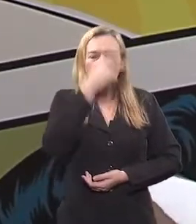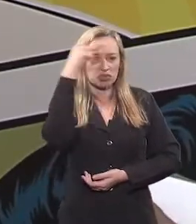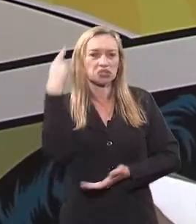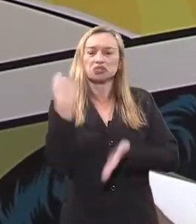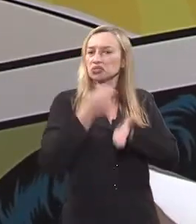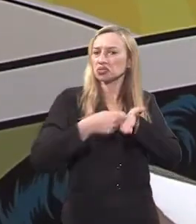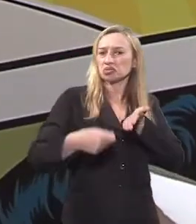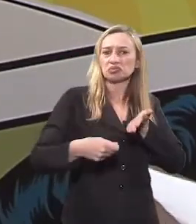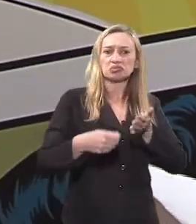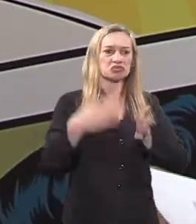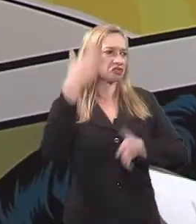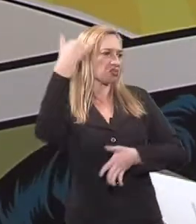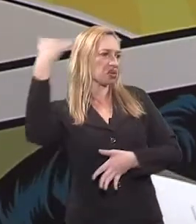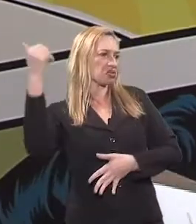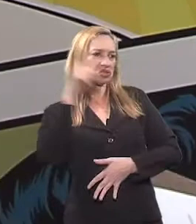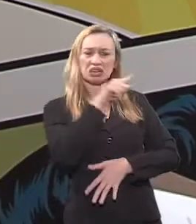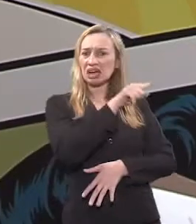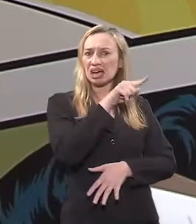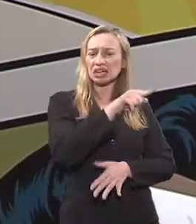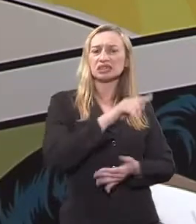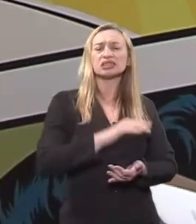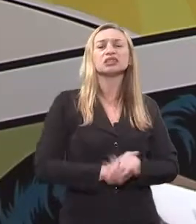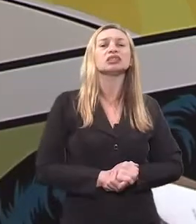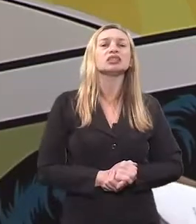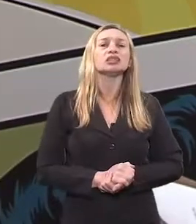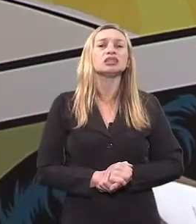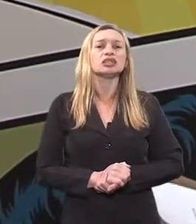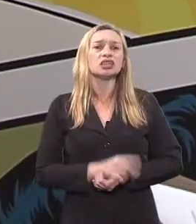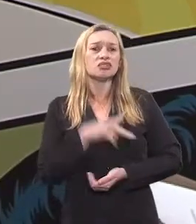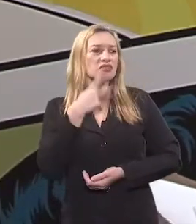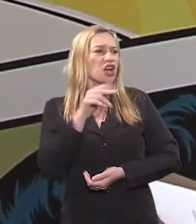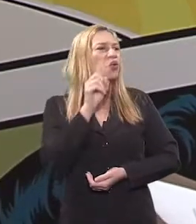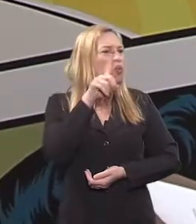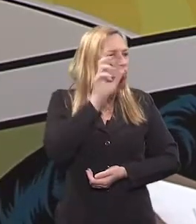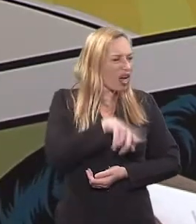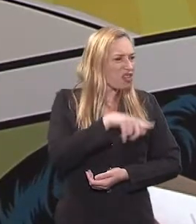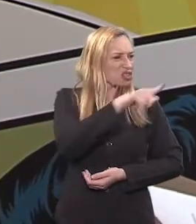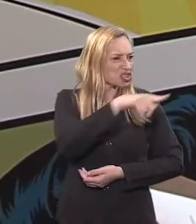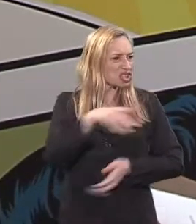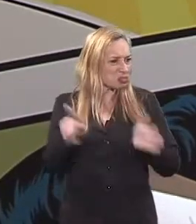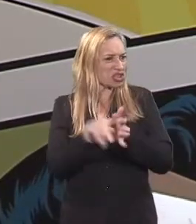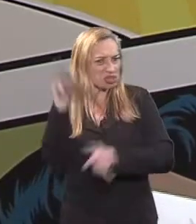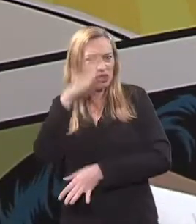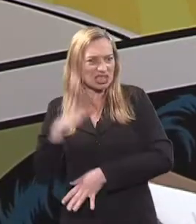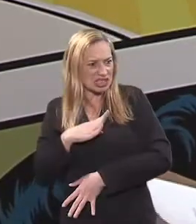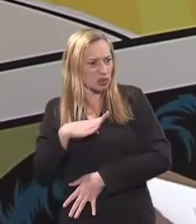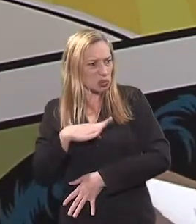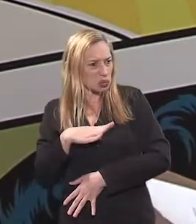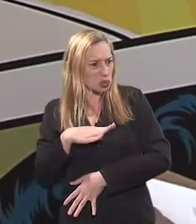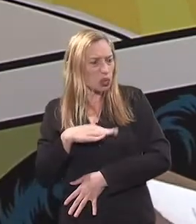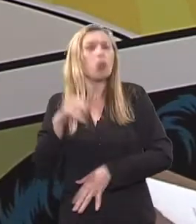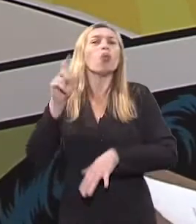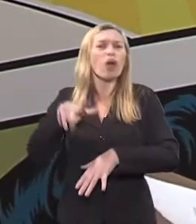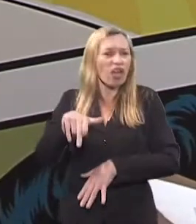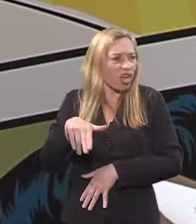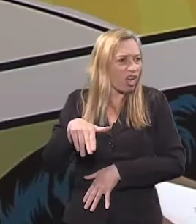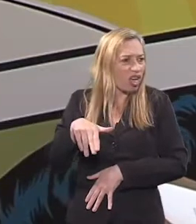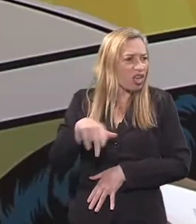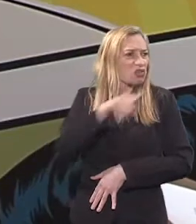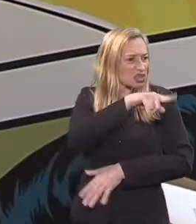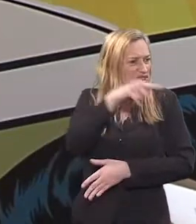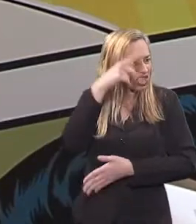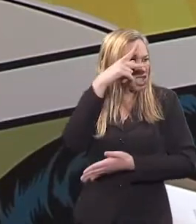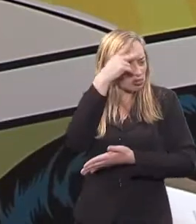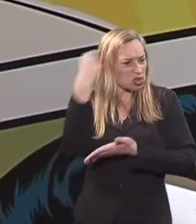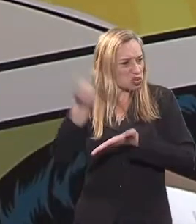né? Nélida Pinhon, tá lá. E eles falam, mas vocês são do Brasil?